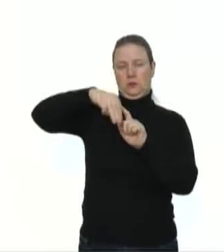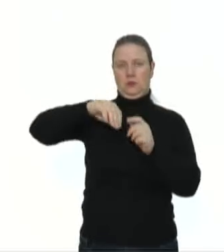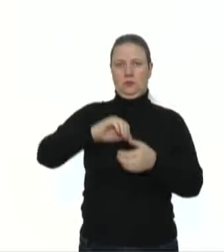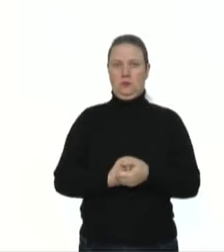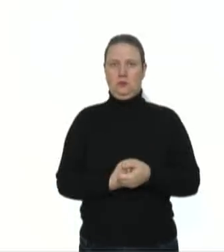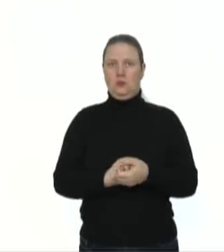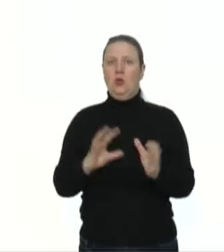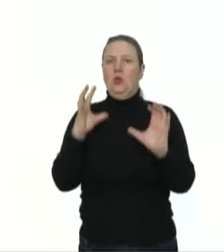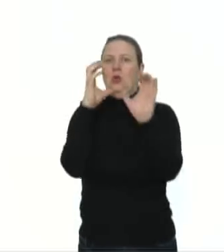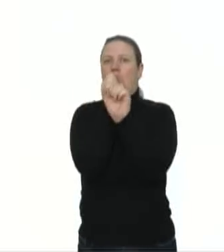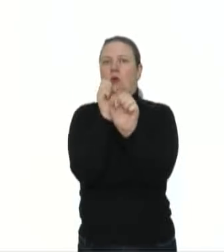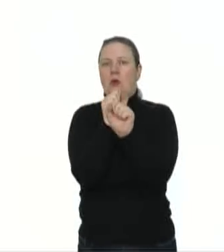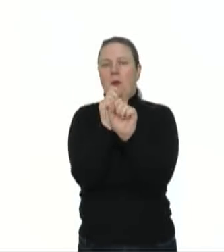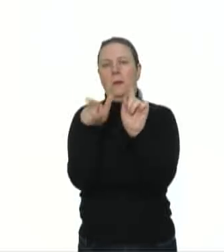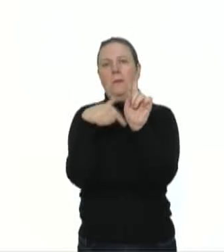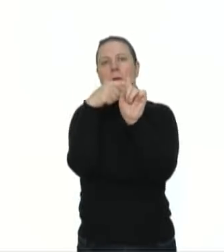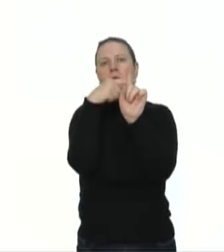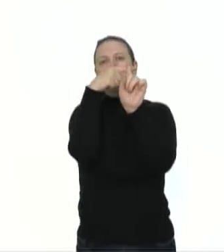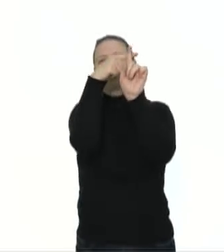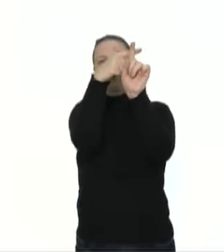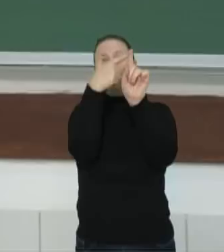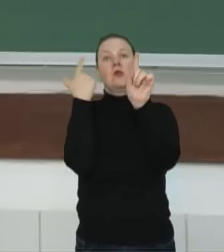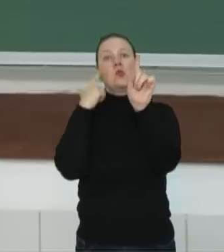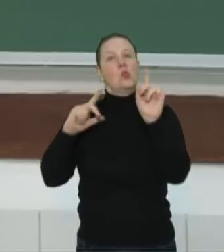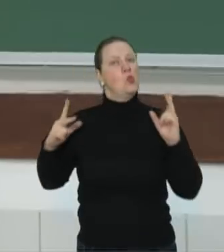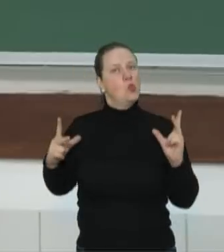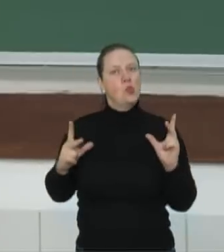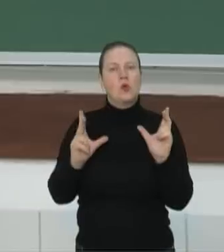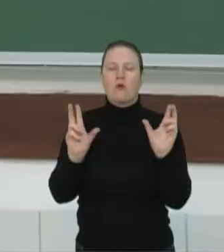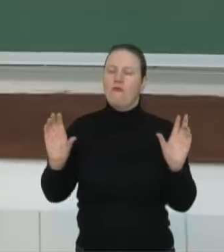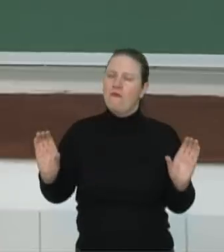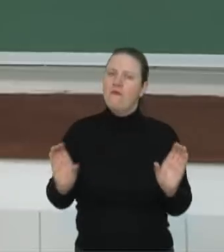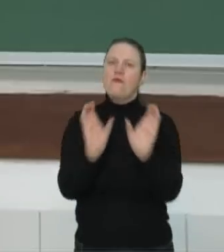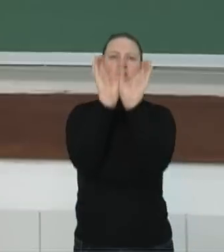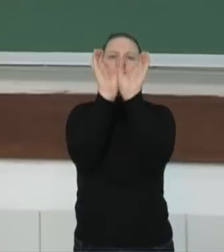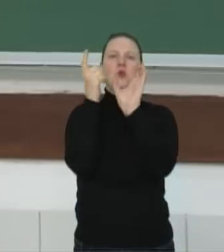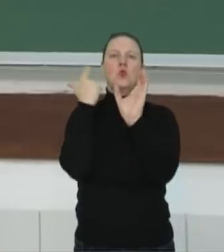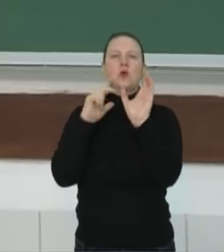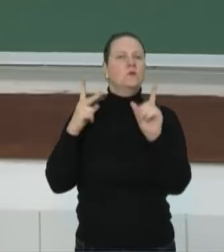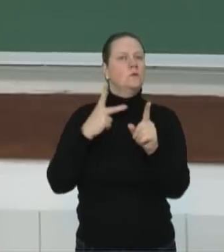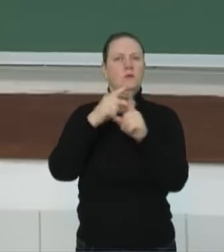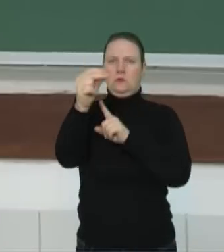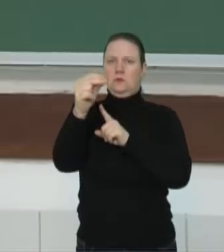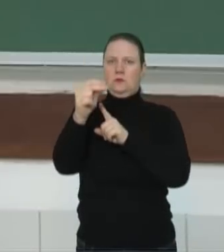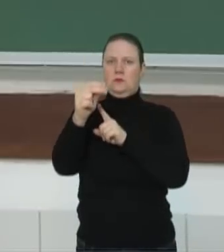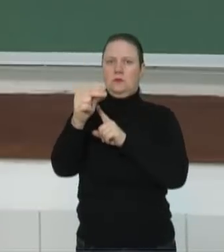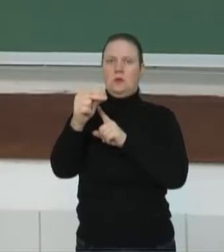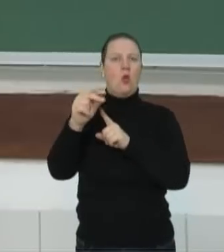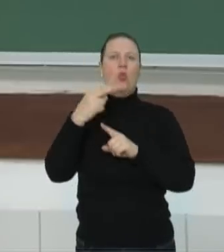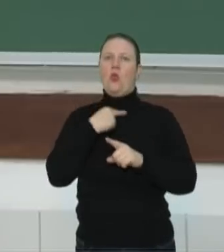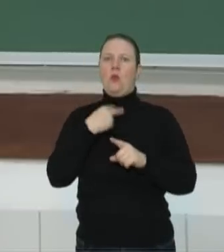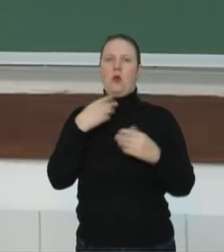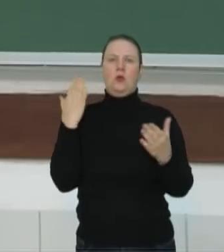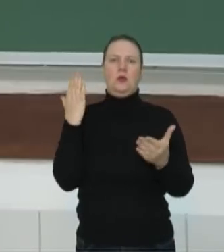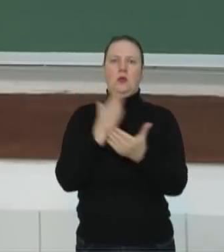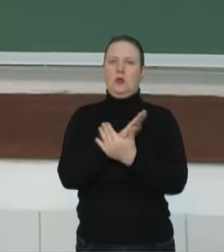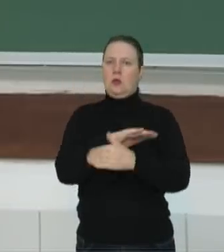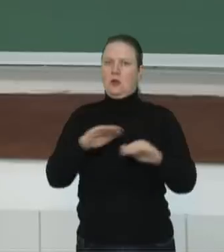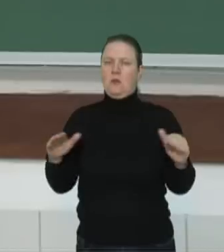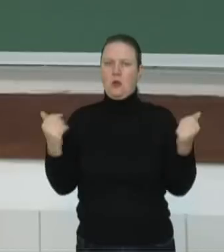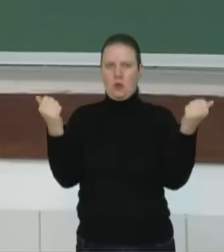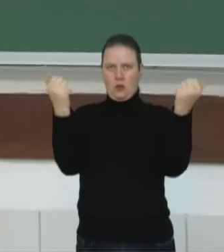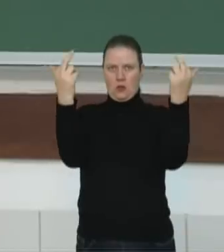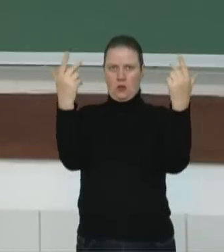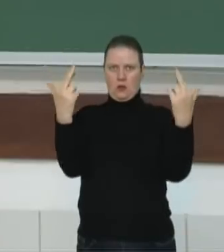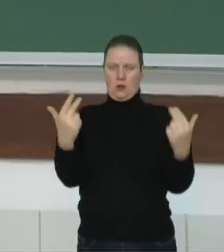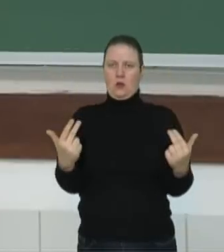forem necessárias até que o jogo tenha um vencedor. O jogo de basquete não termina empatado. Se eles estão empatados